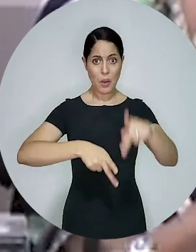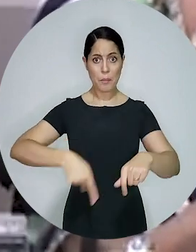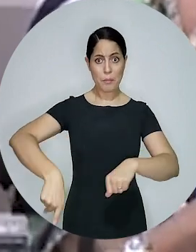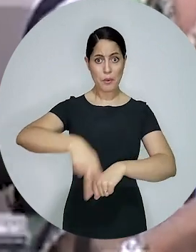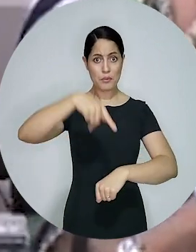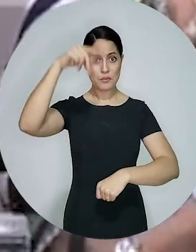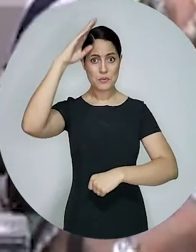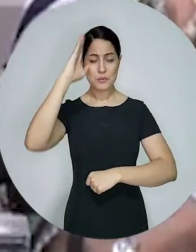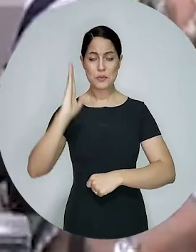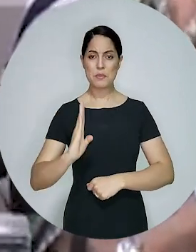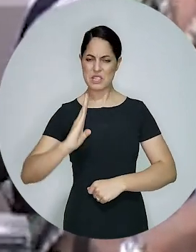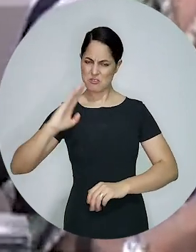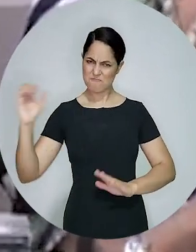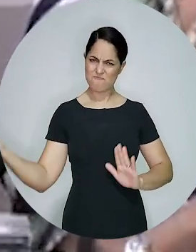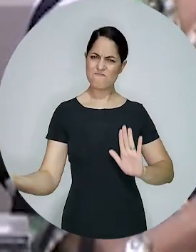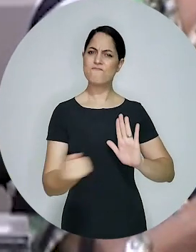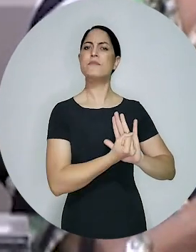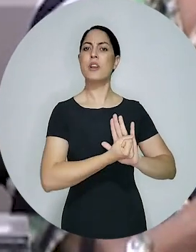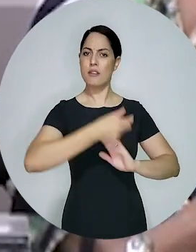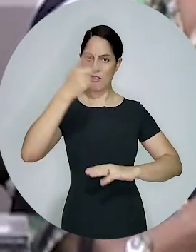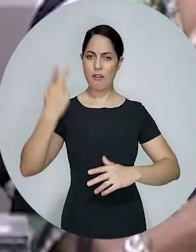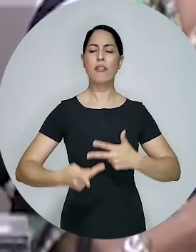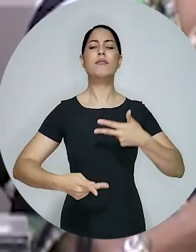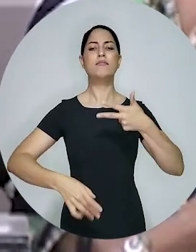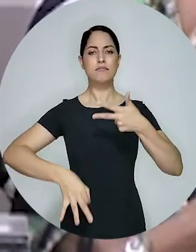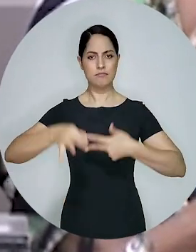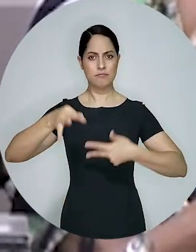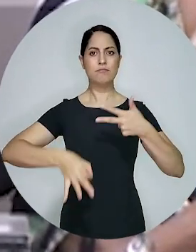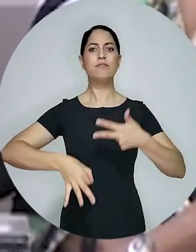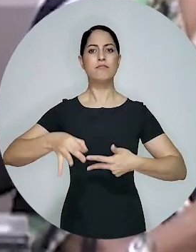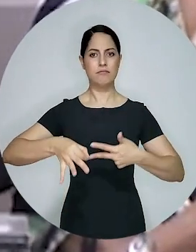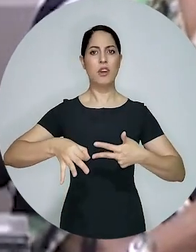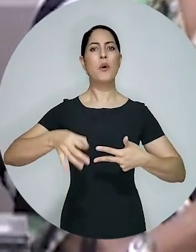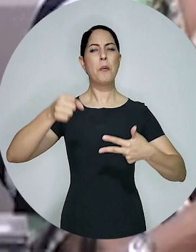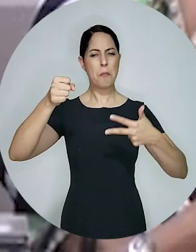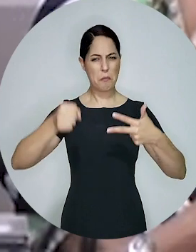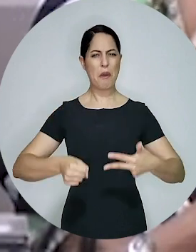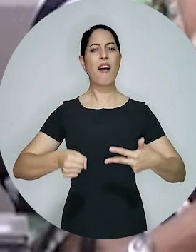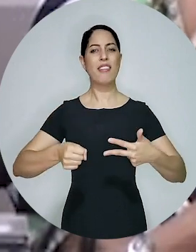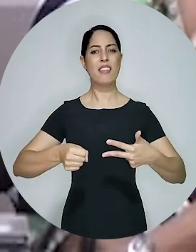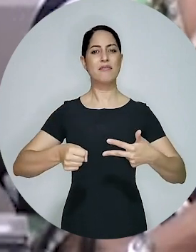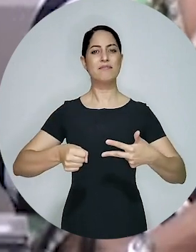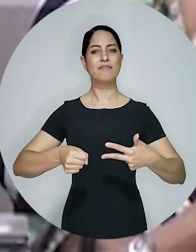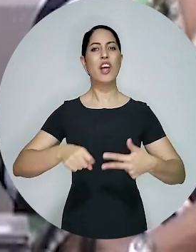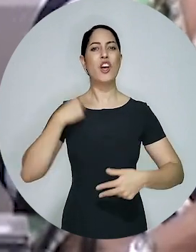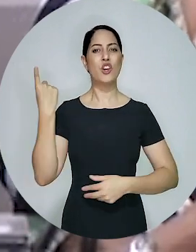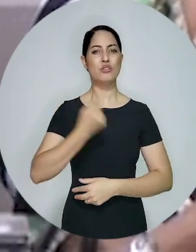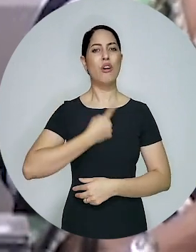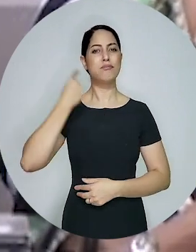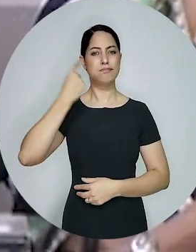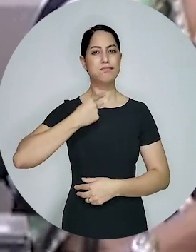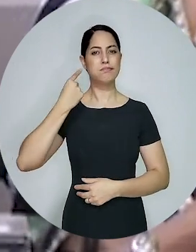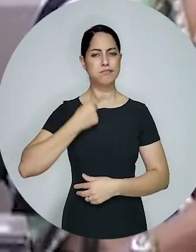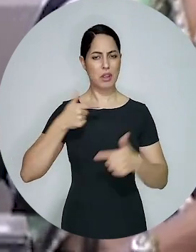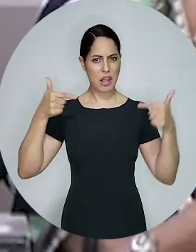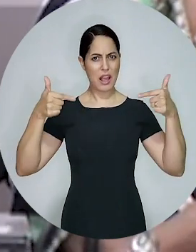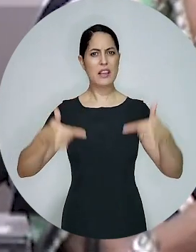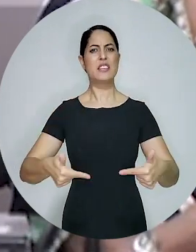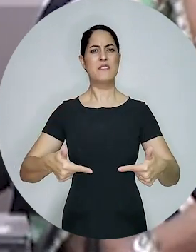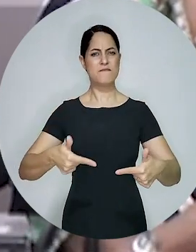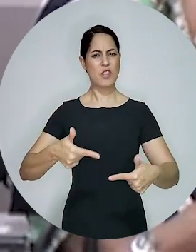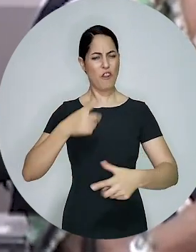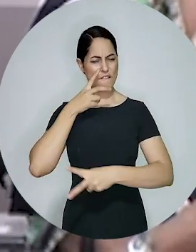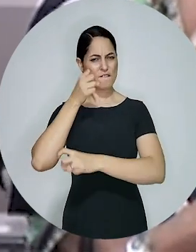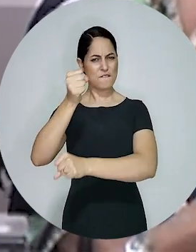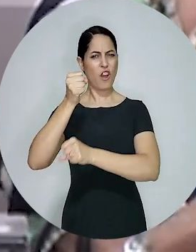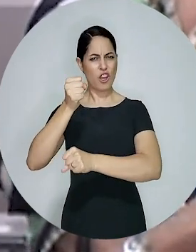povo que o poder judiciário brasileiro, a advocacia, eles estão aqui firmes